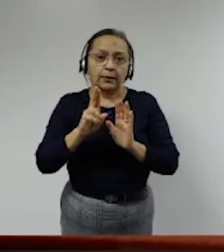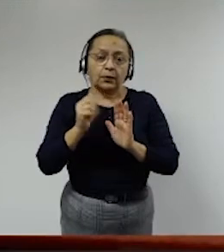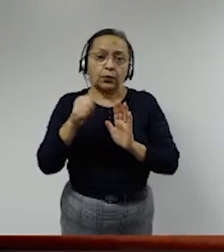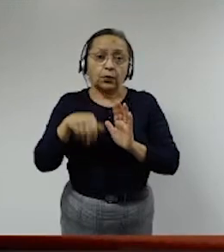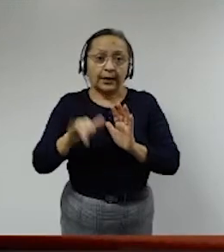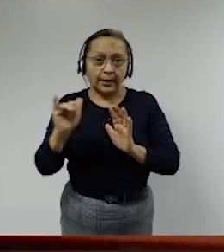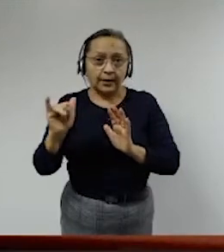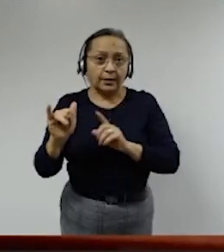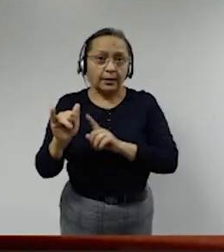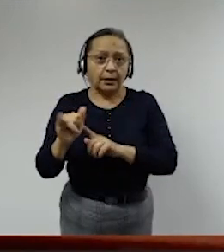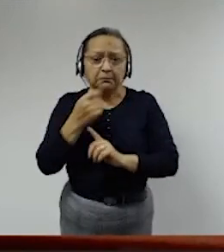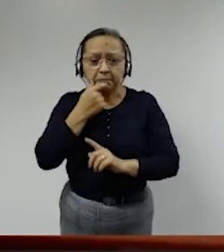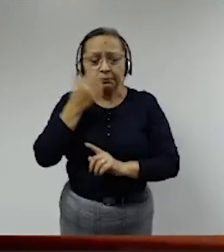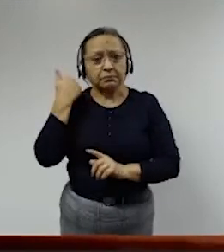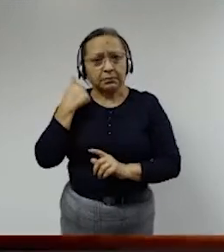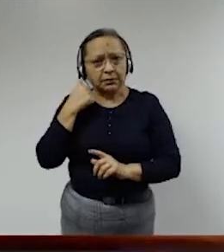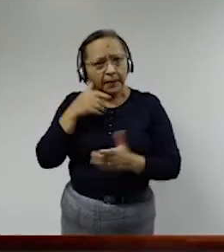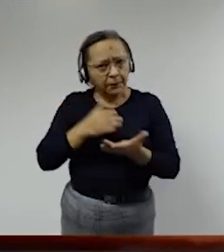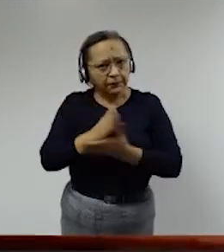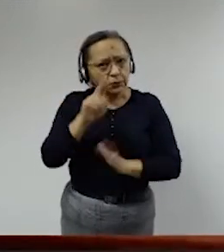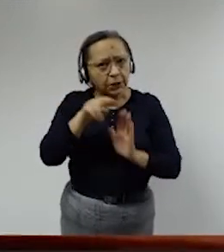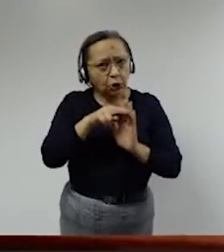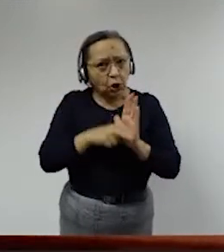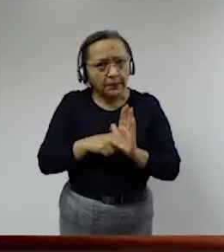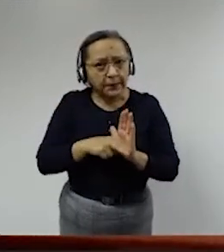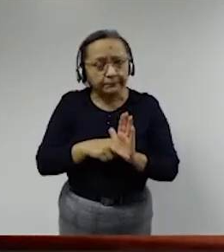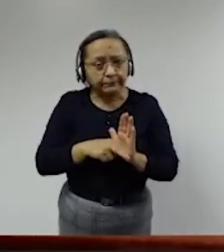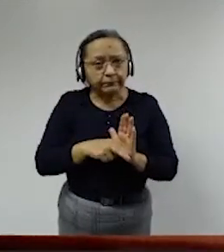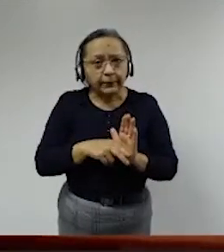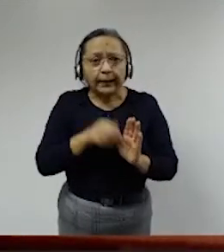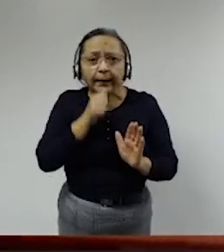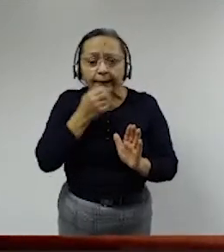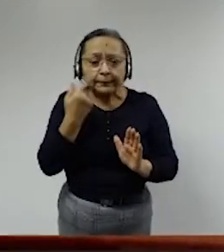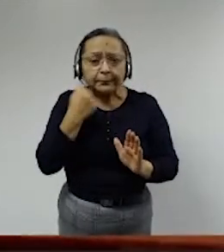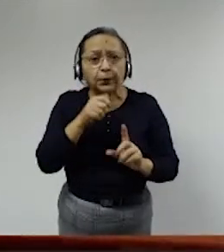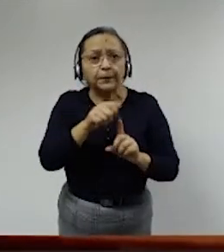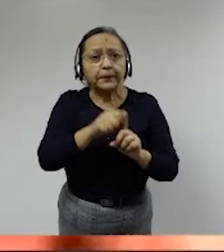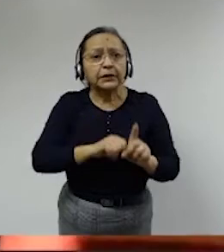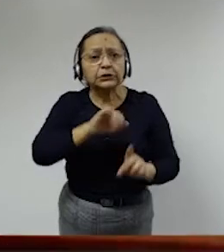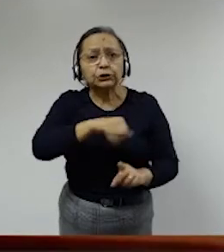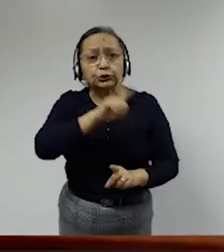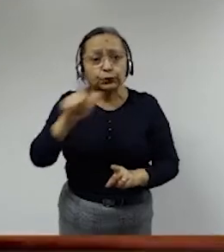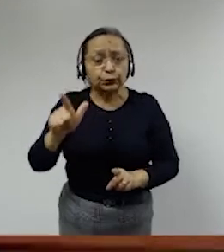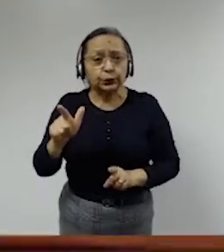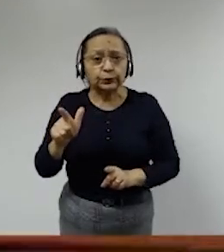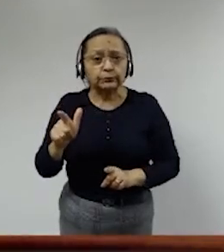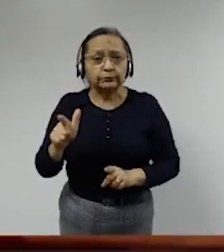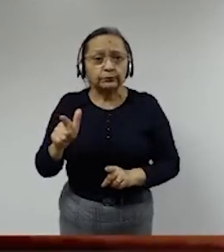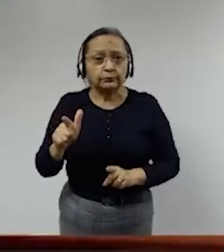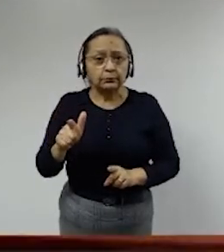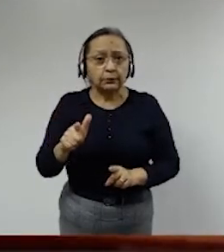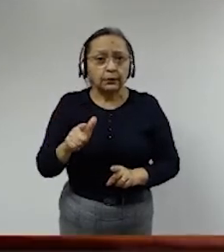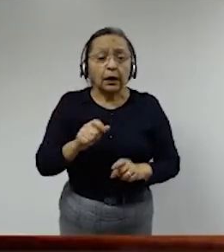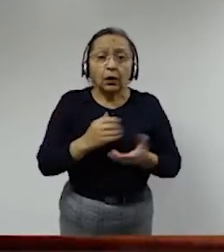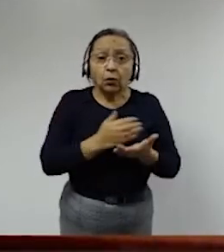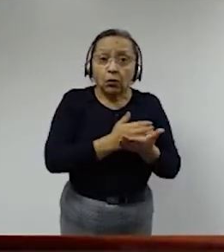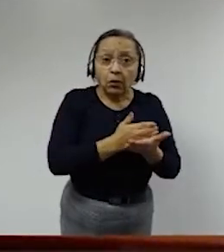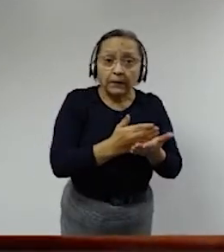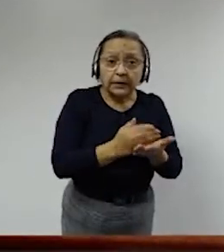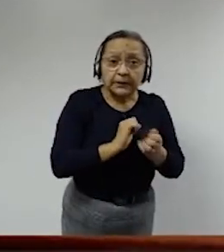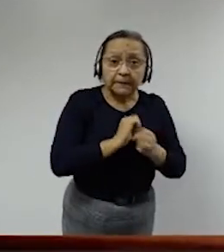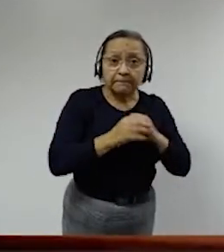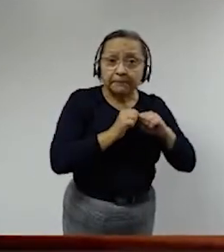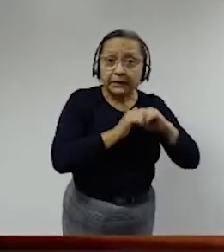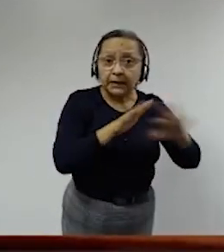falando de aprovação de uma norma ainda no mês de julho, ou seja, meses depois do início da pandemia,